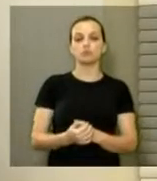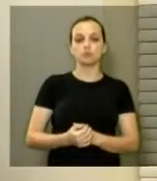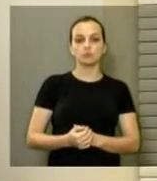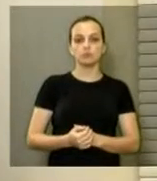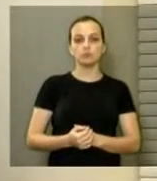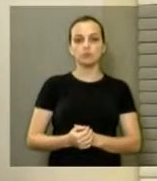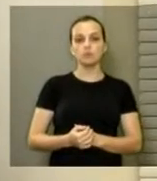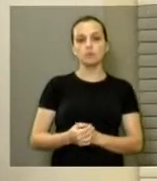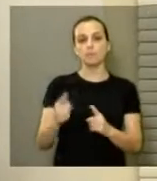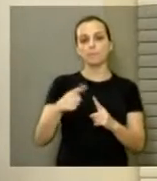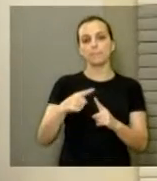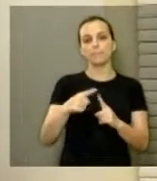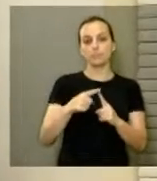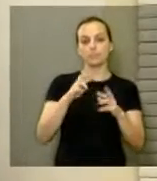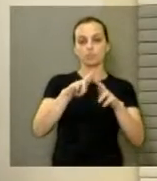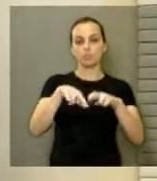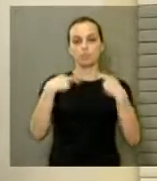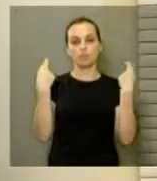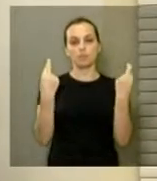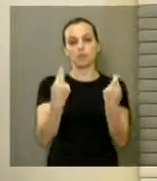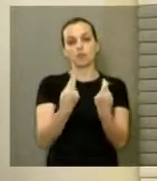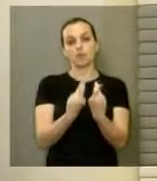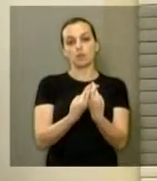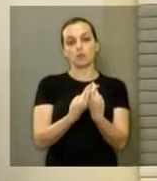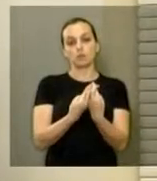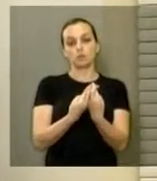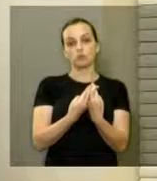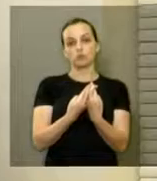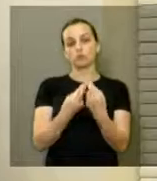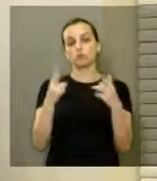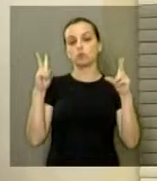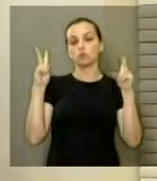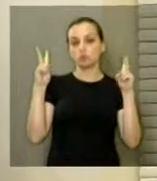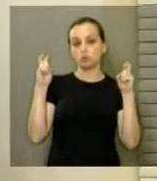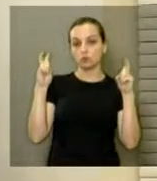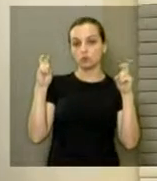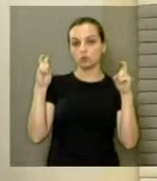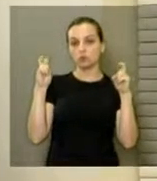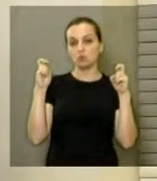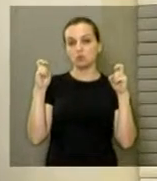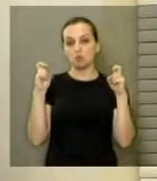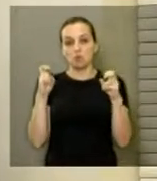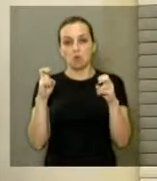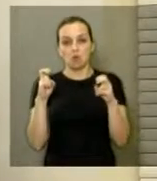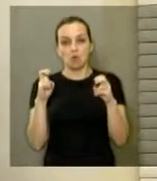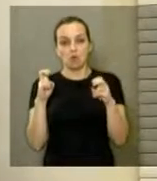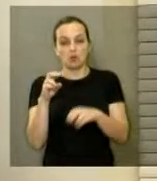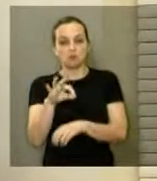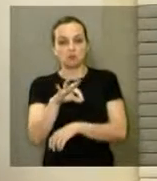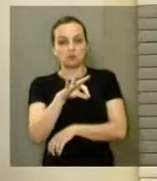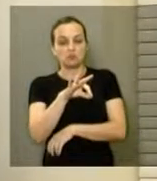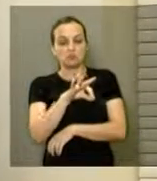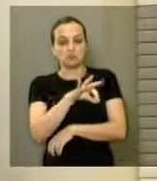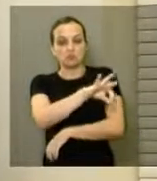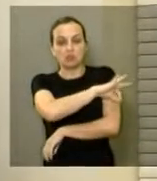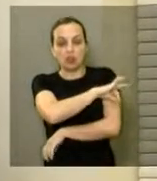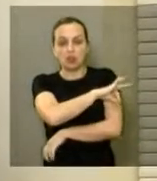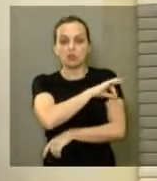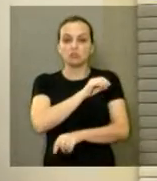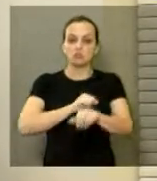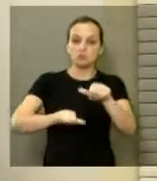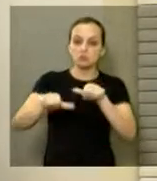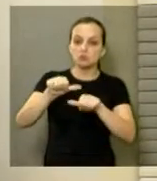Na primeira sessão, em cima de um assunto meramente técnico, de mudança de